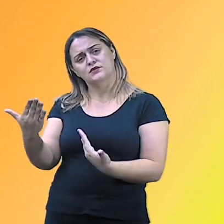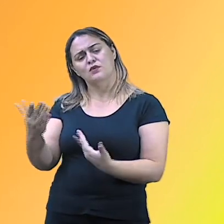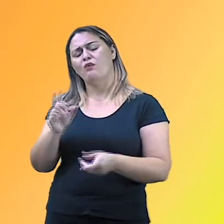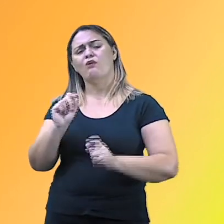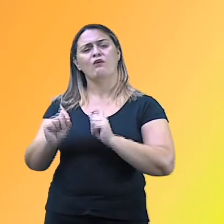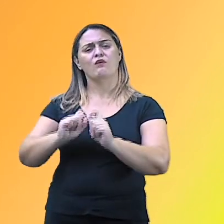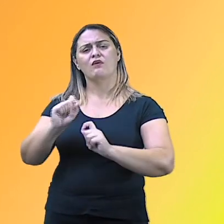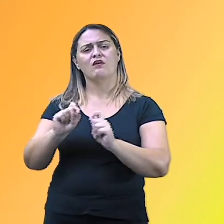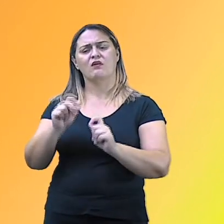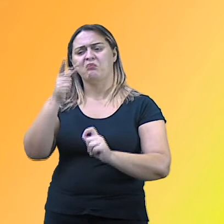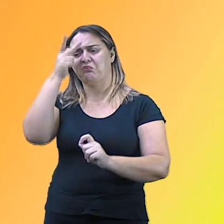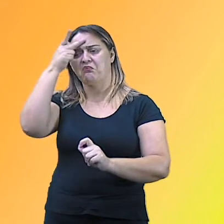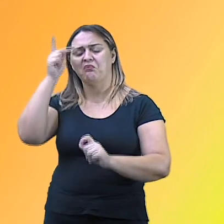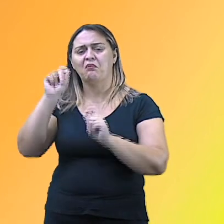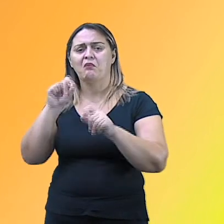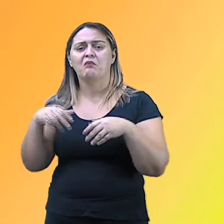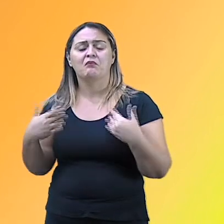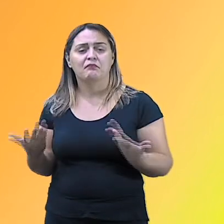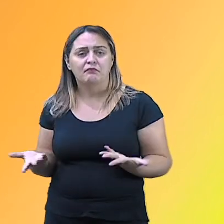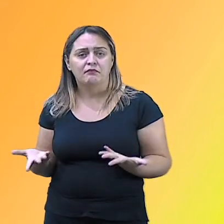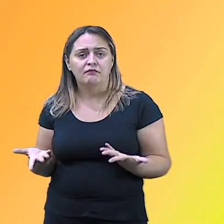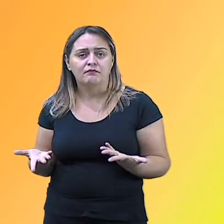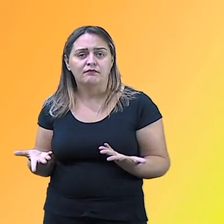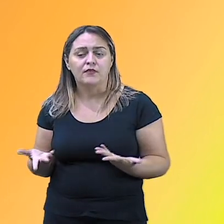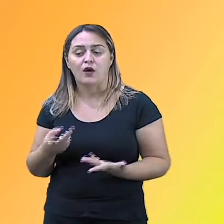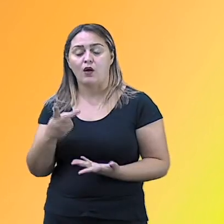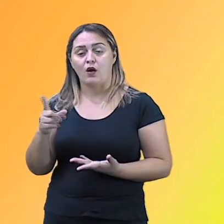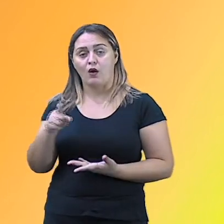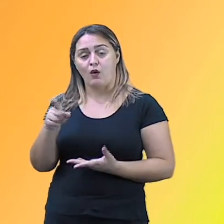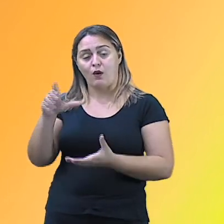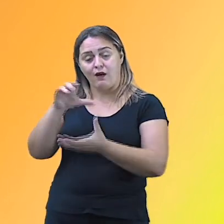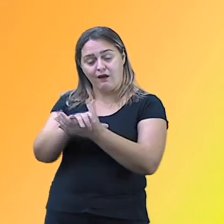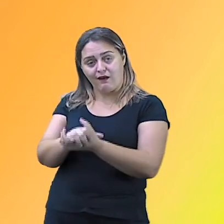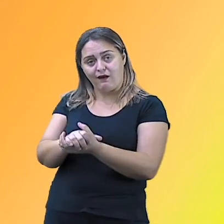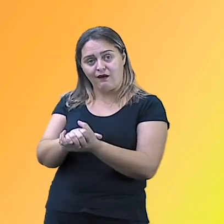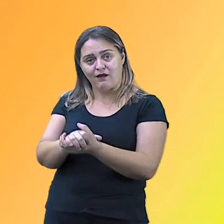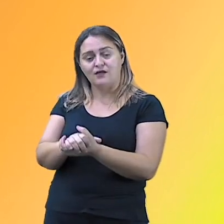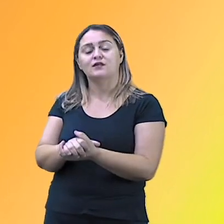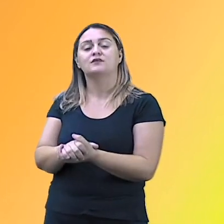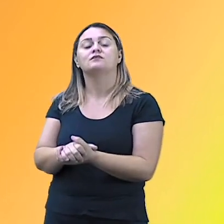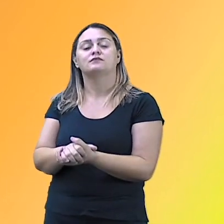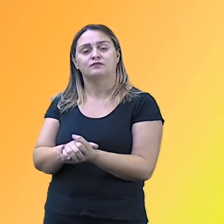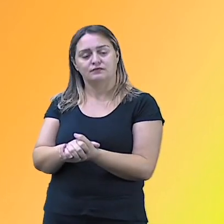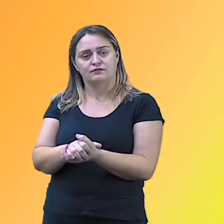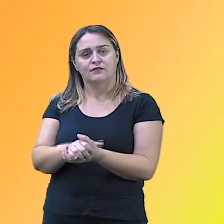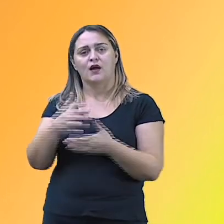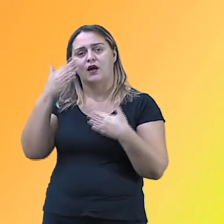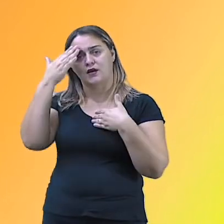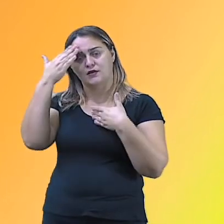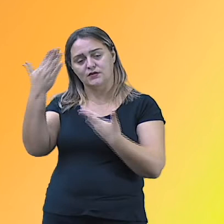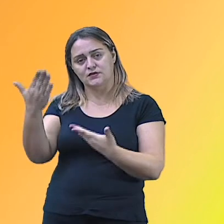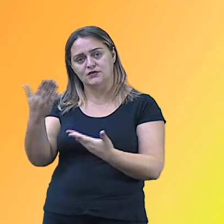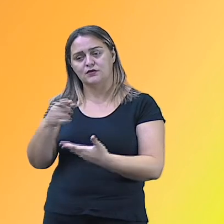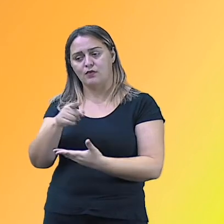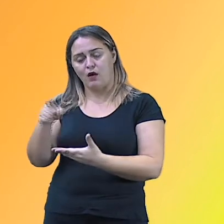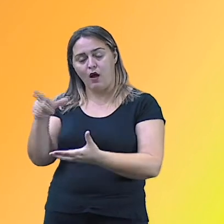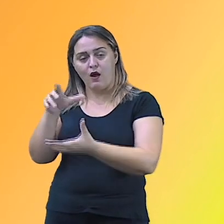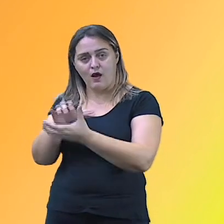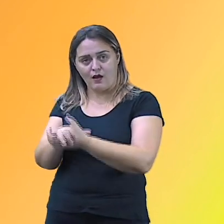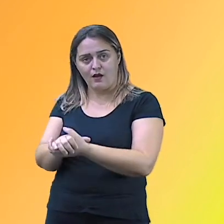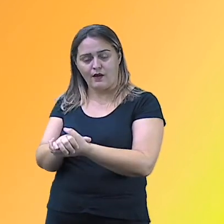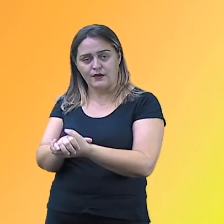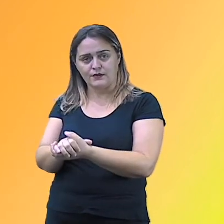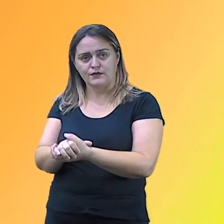quê? Né? A quem aí no caso? Aos noivos. Então agradeci aos noivos